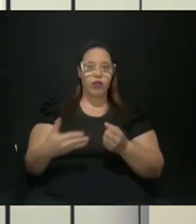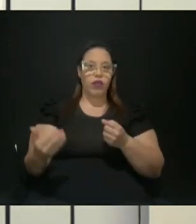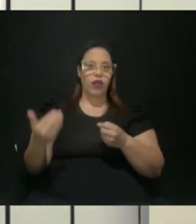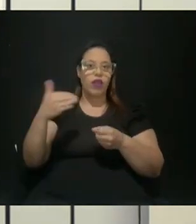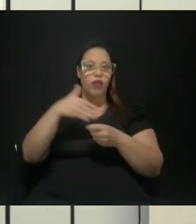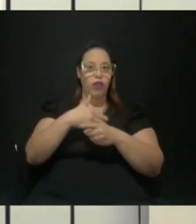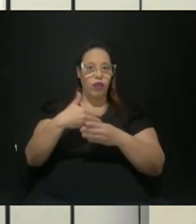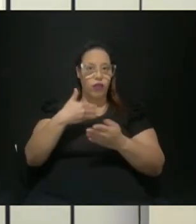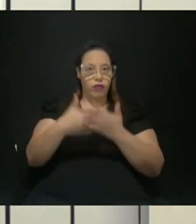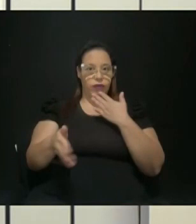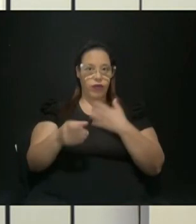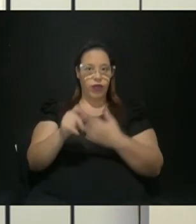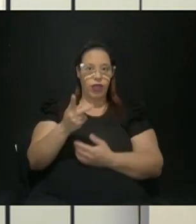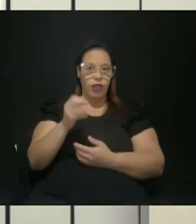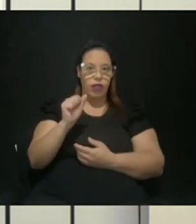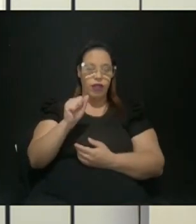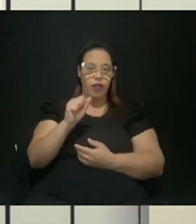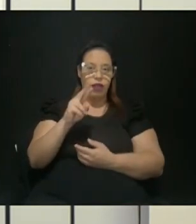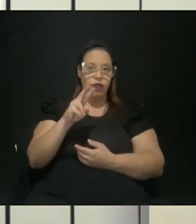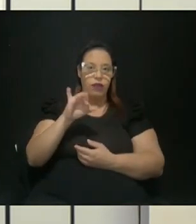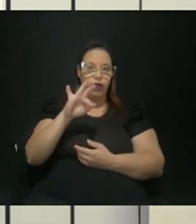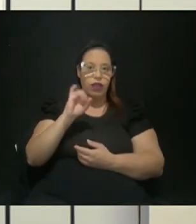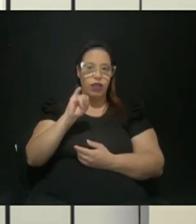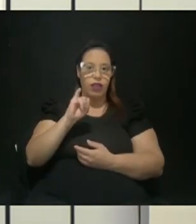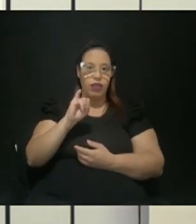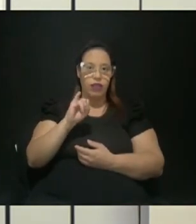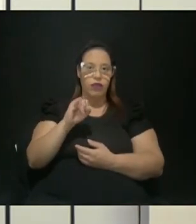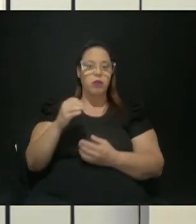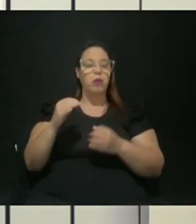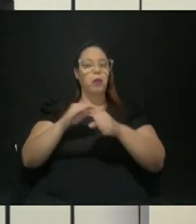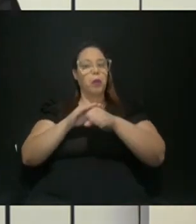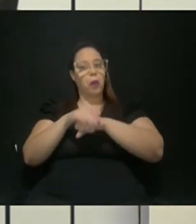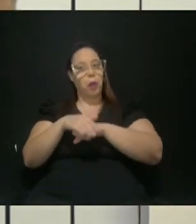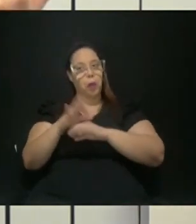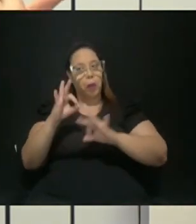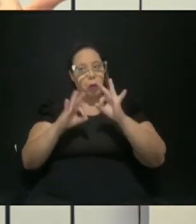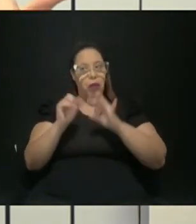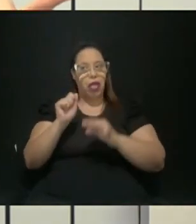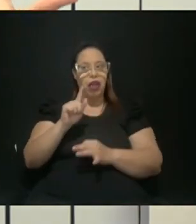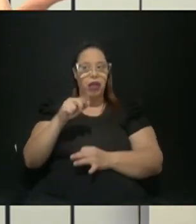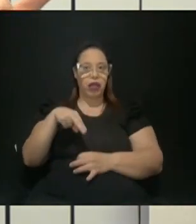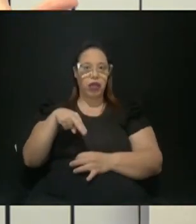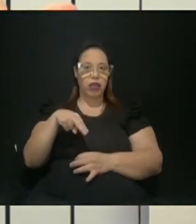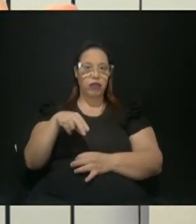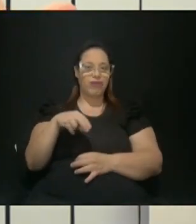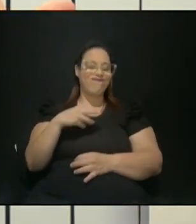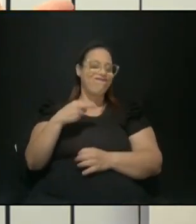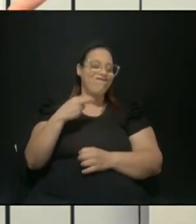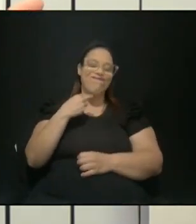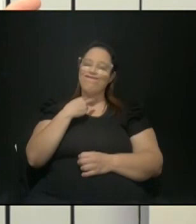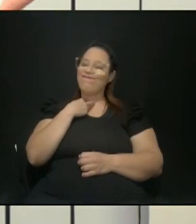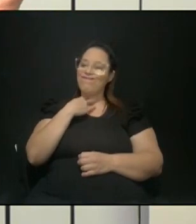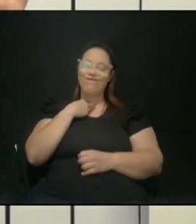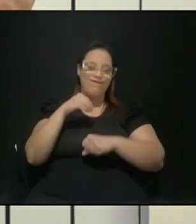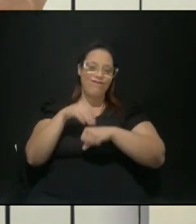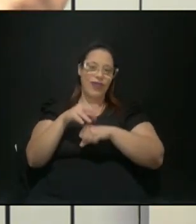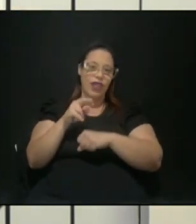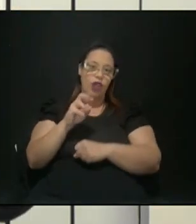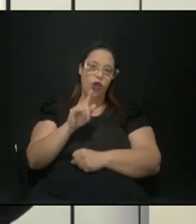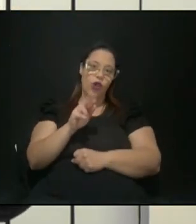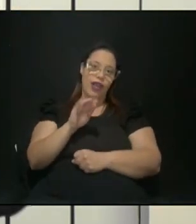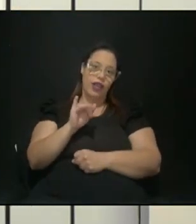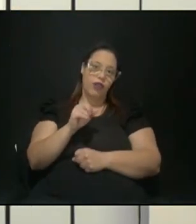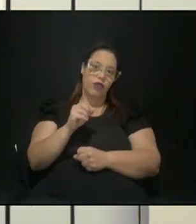em plena Vila Belmiro. Para esta noite, o técnico Alan Al não pode contar com o goleiro Vladimir, que pertence